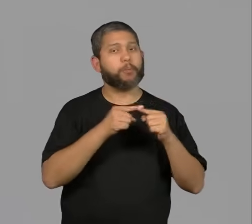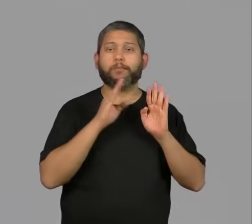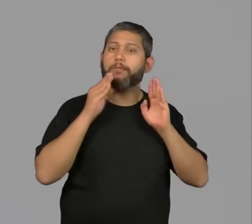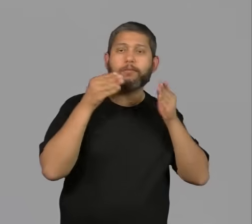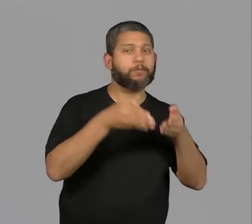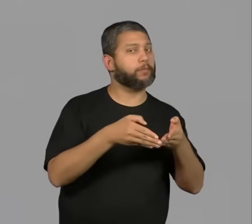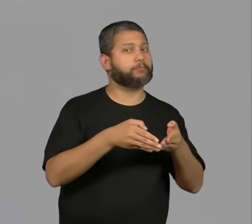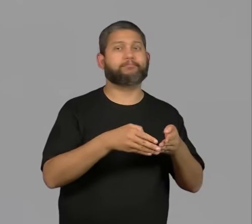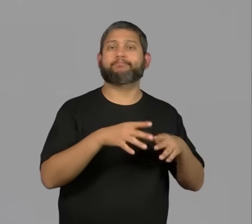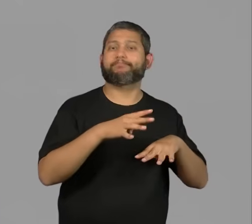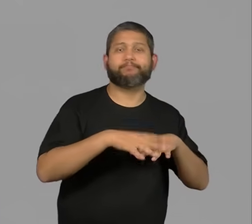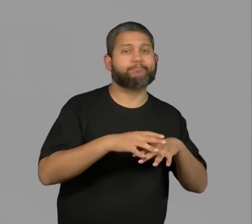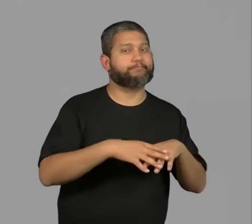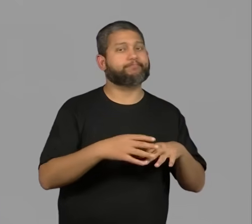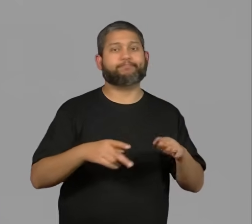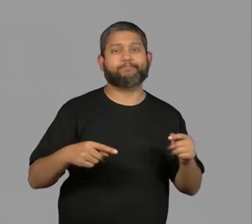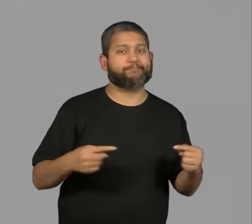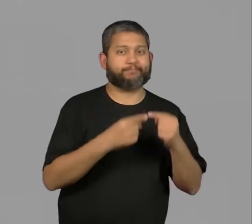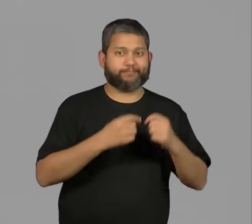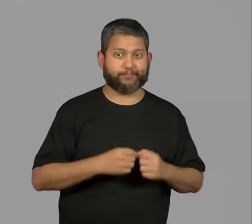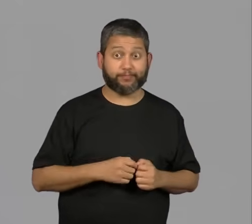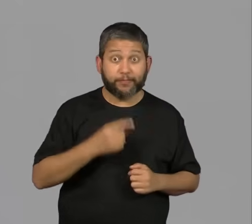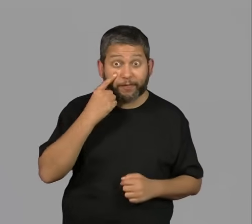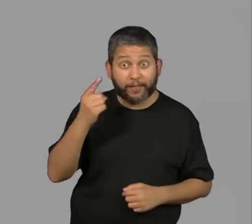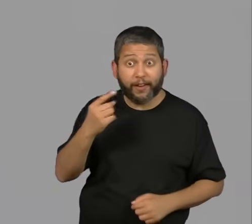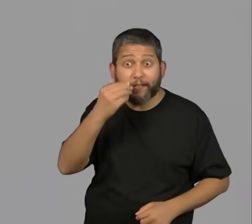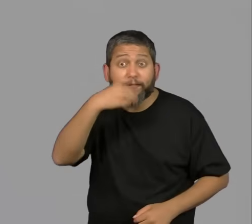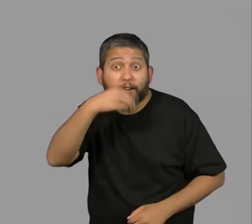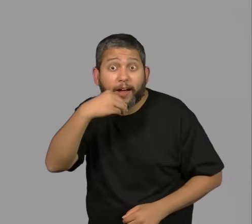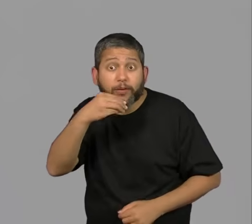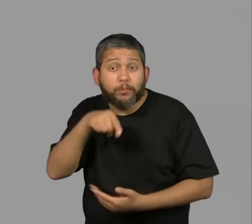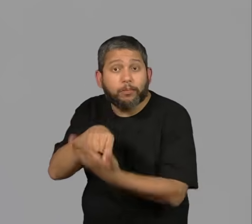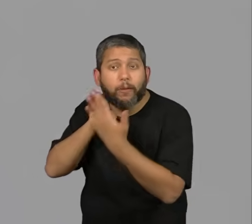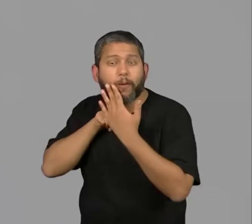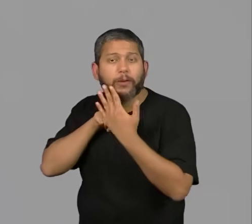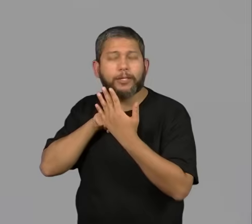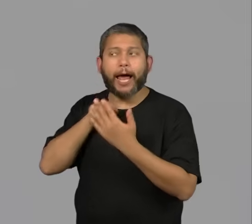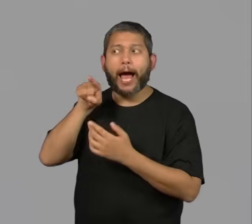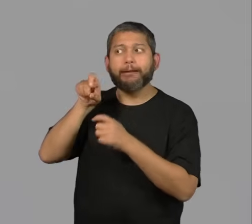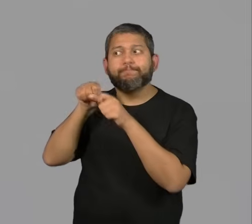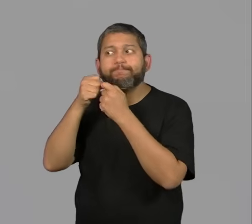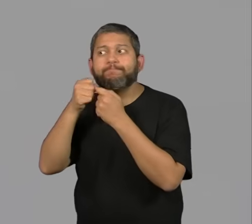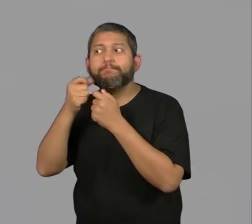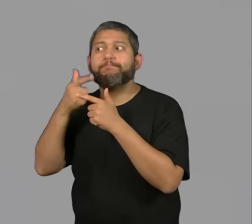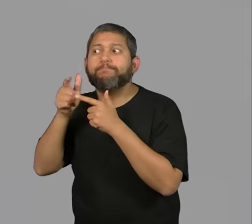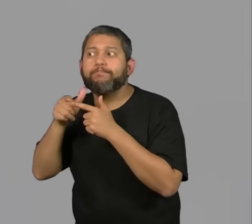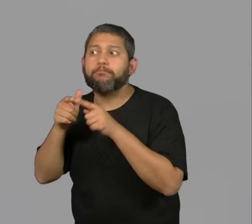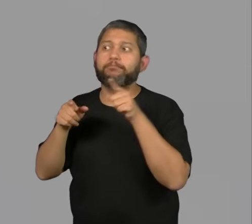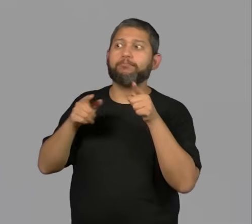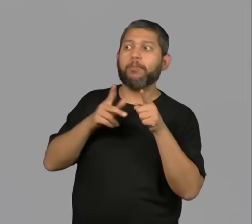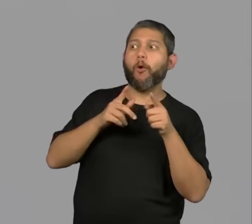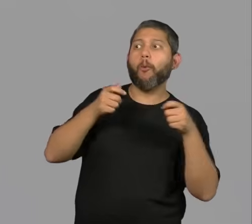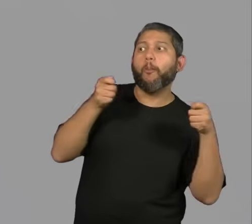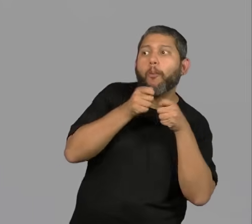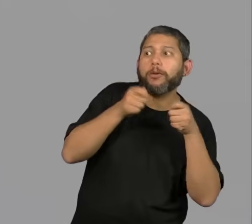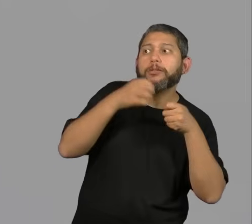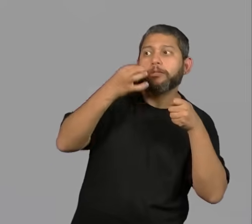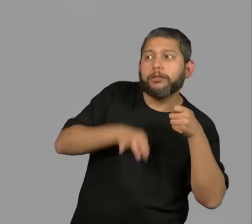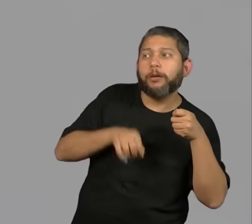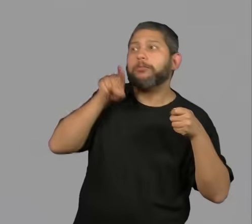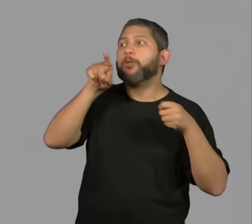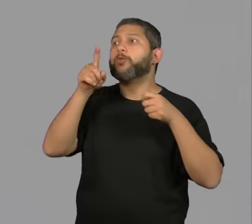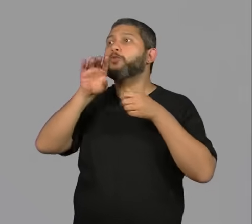projeto. Os pontos frágeis dos troncos e caules são revelados e ajudam a orientar a melhor poda para